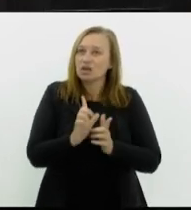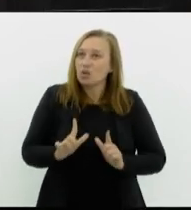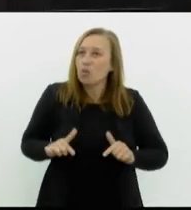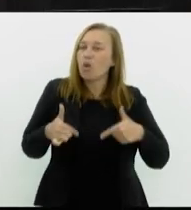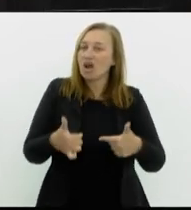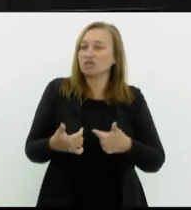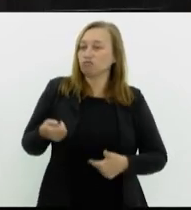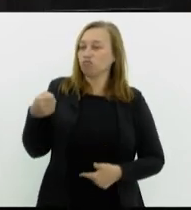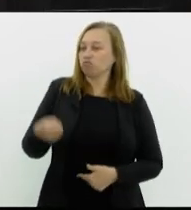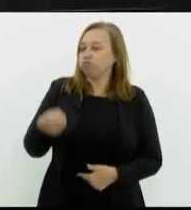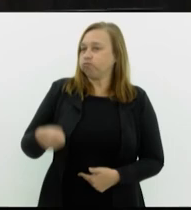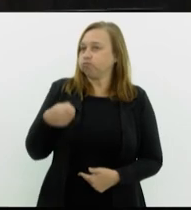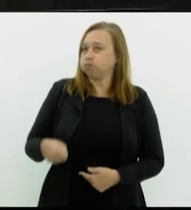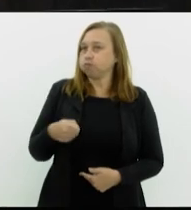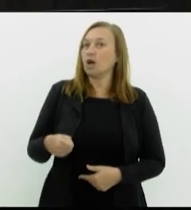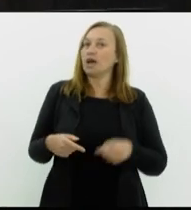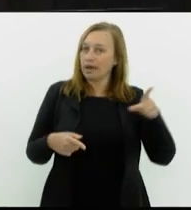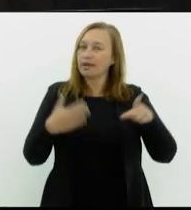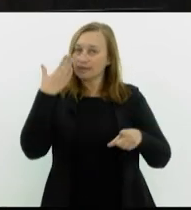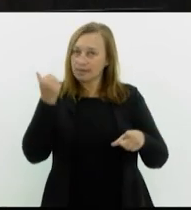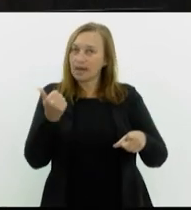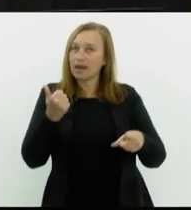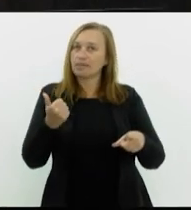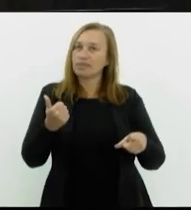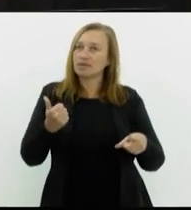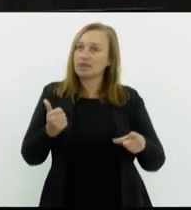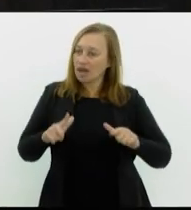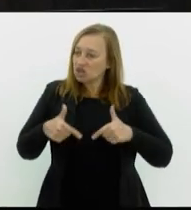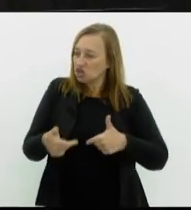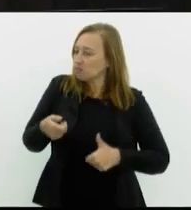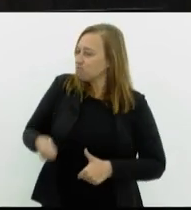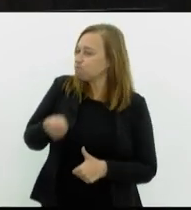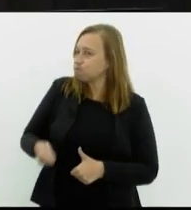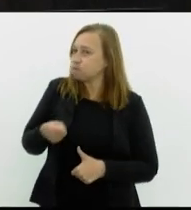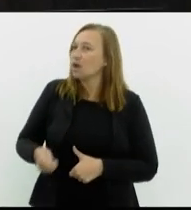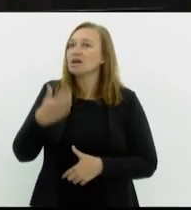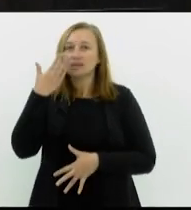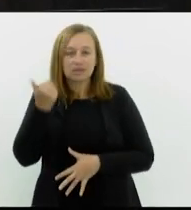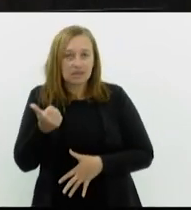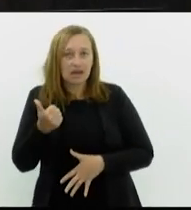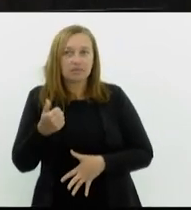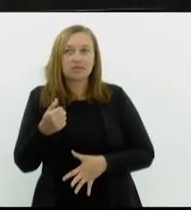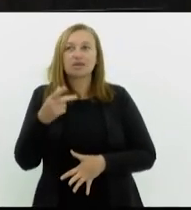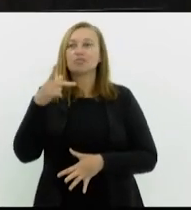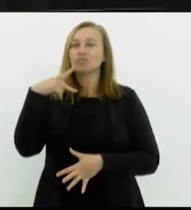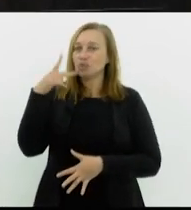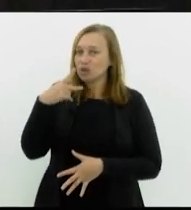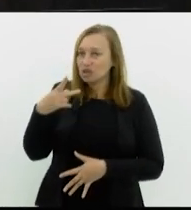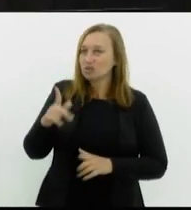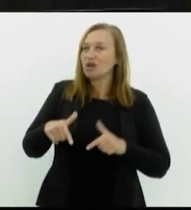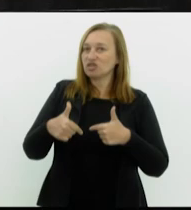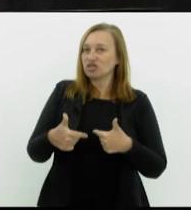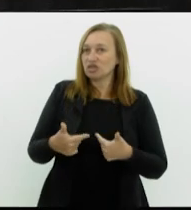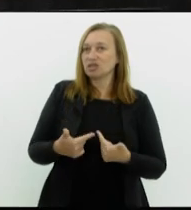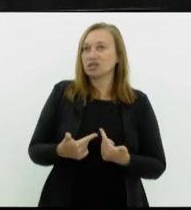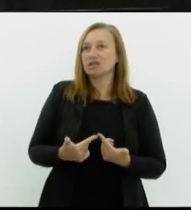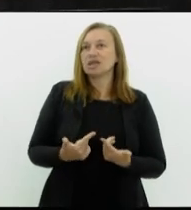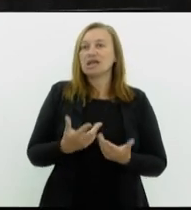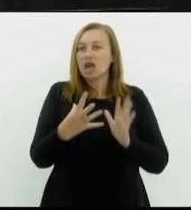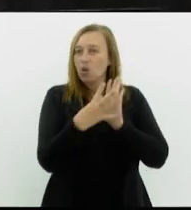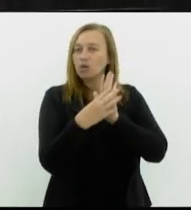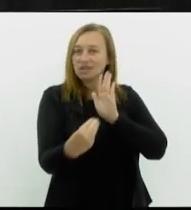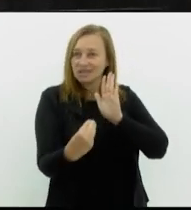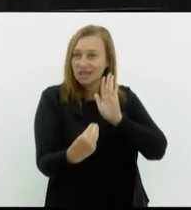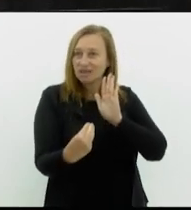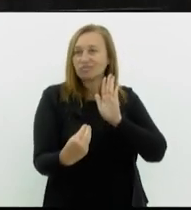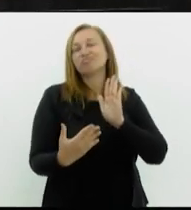dura. Ele sabe ser proativo na dura, sabe ser proativo politicamente. É um exemplo, eu